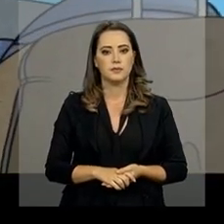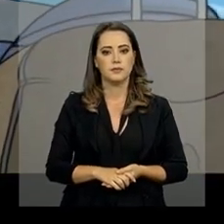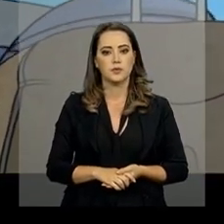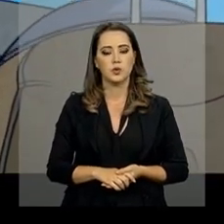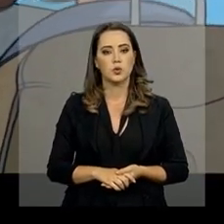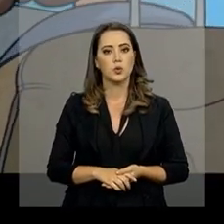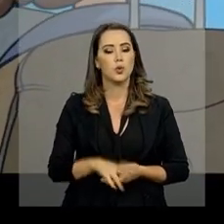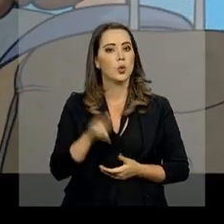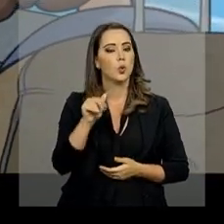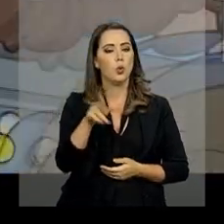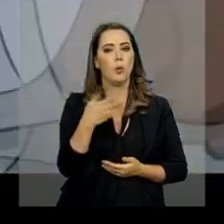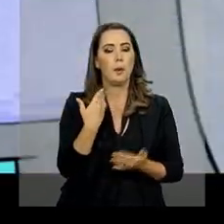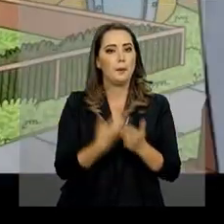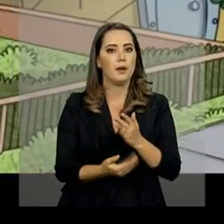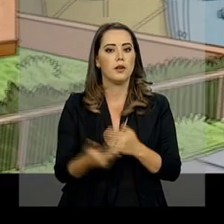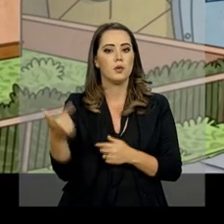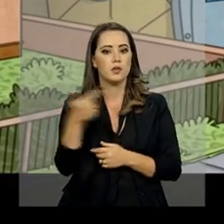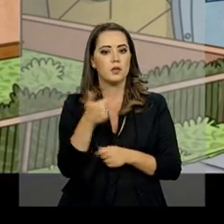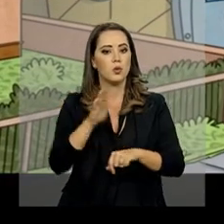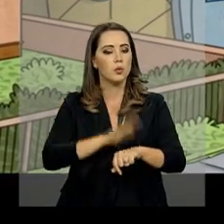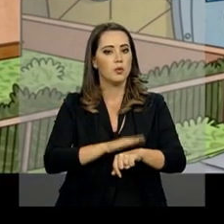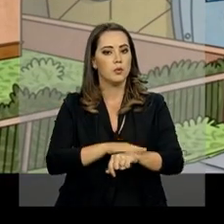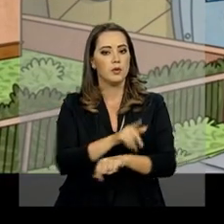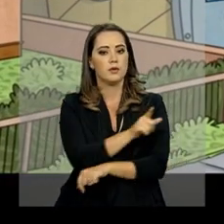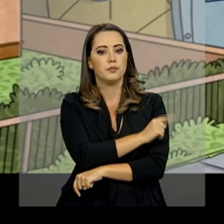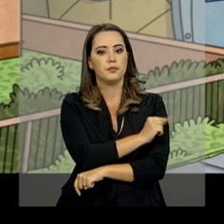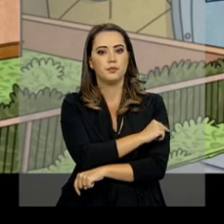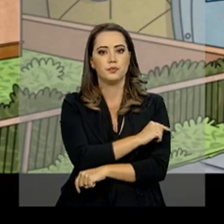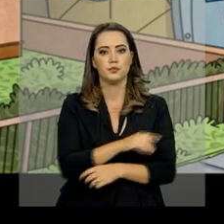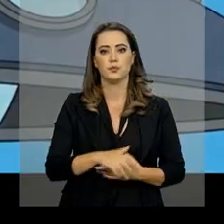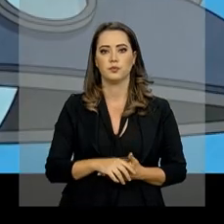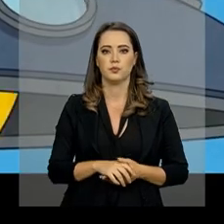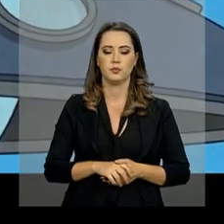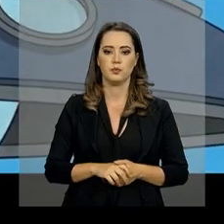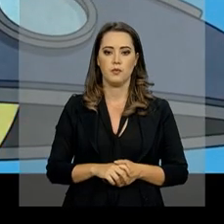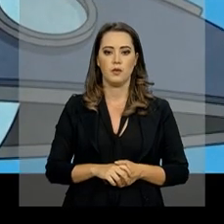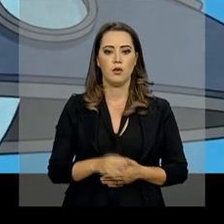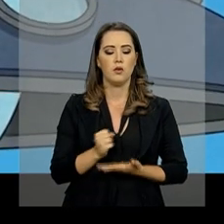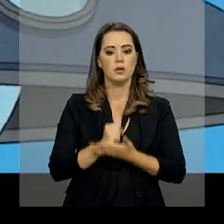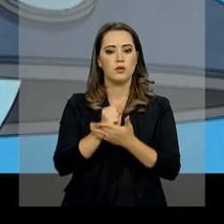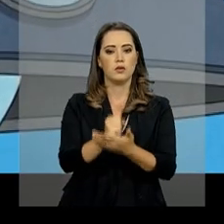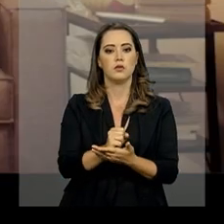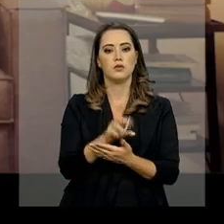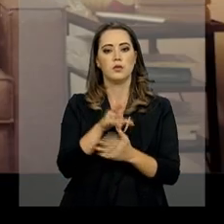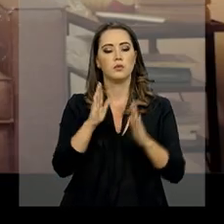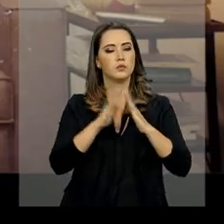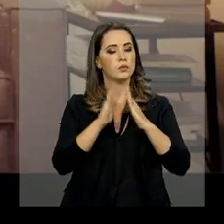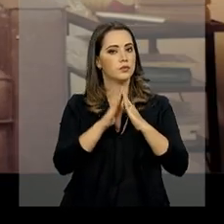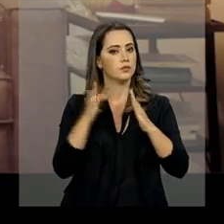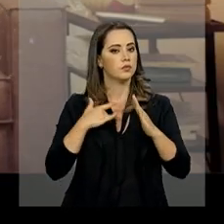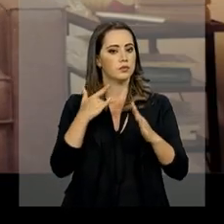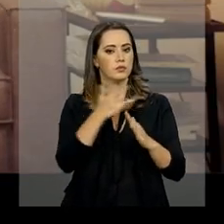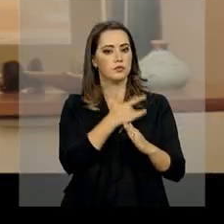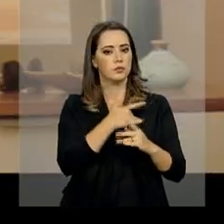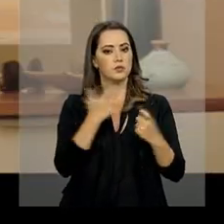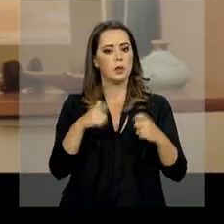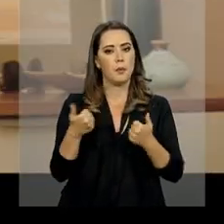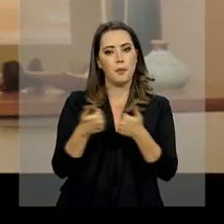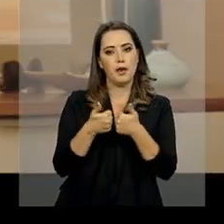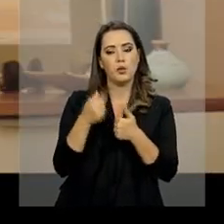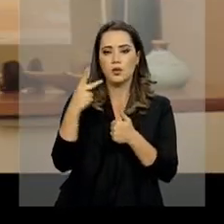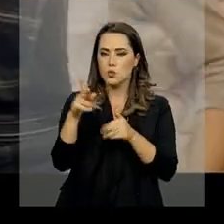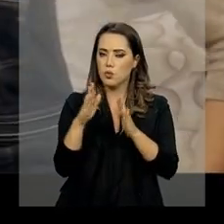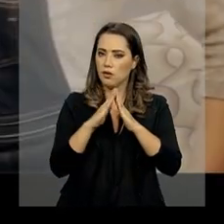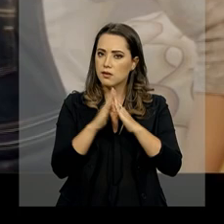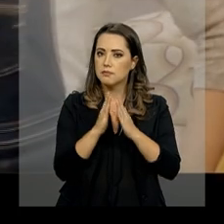não perca a segunda temporada de vacinação disponível na unidade de saúde mais perto de você